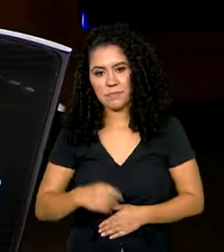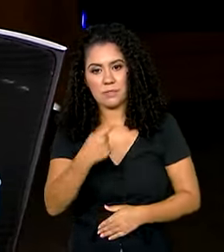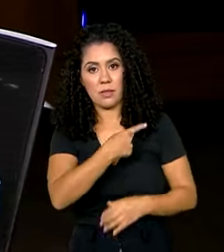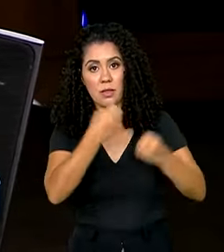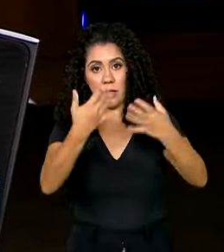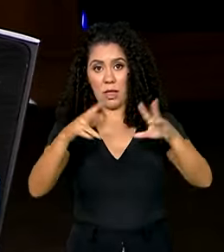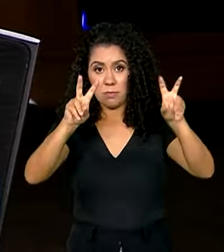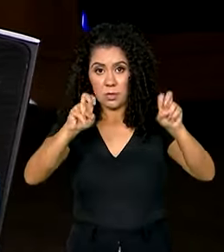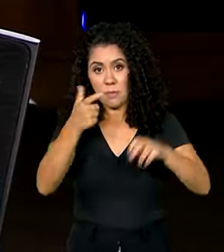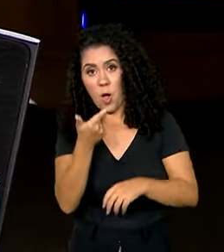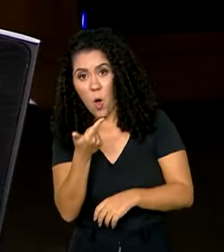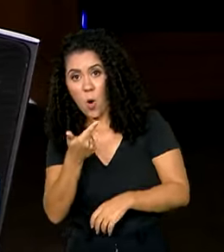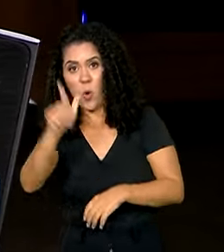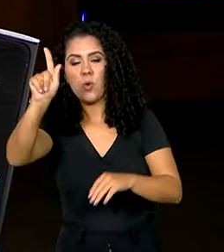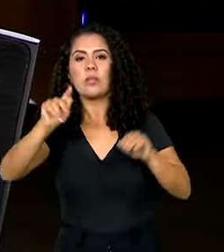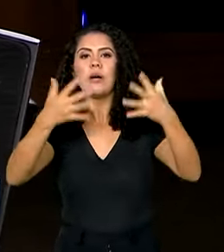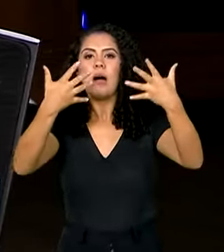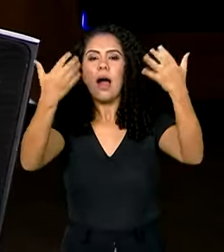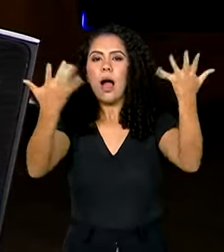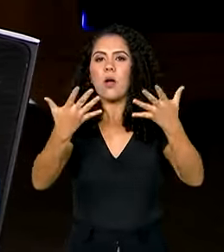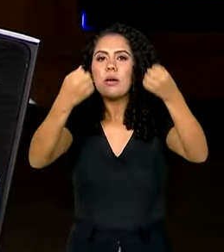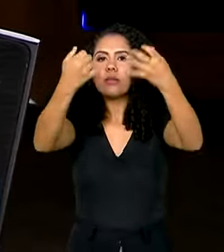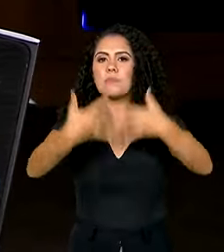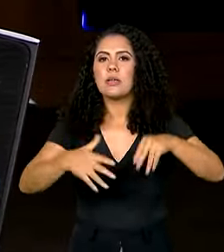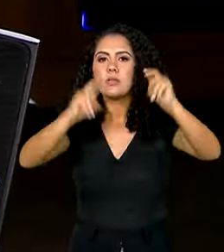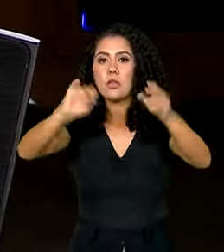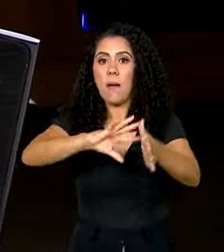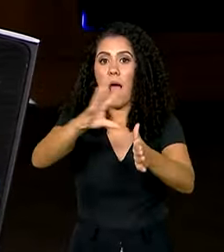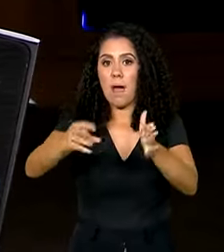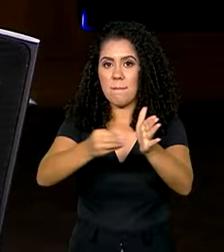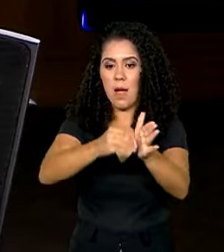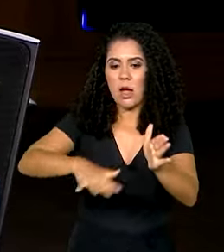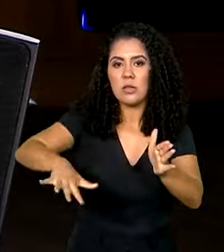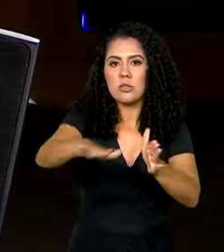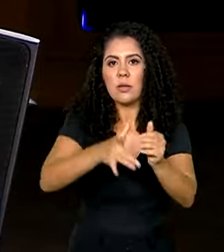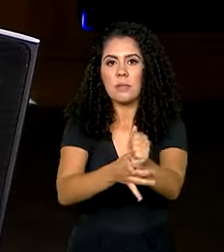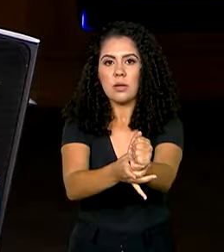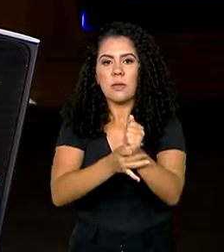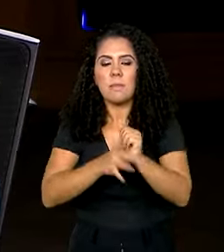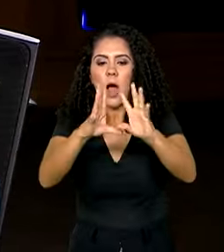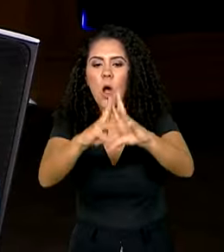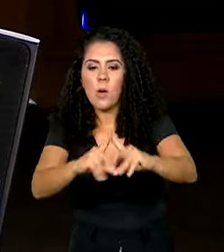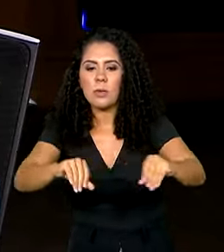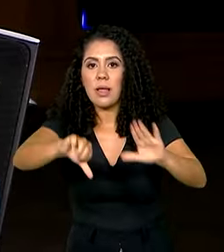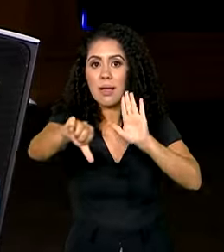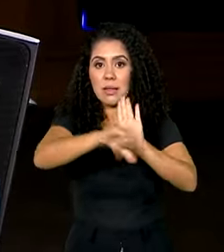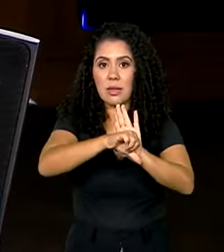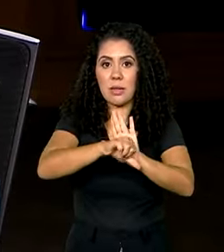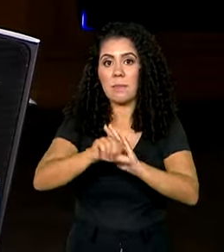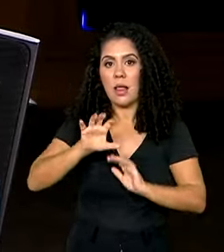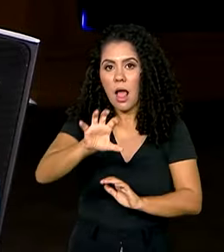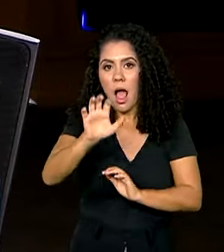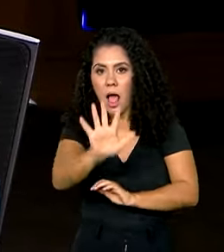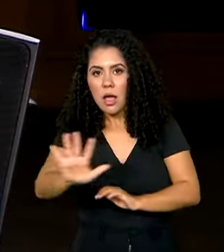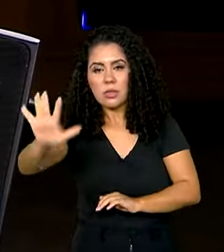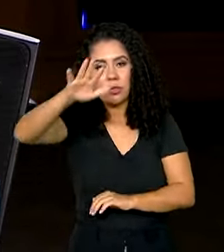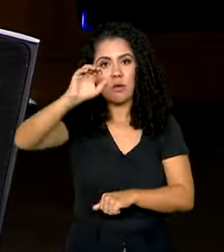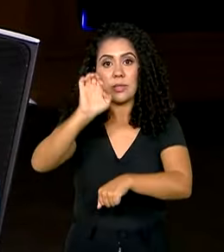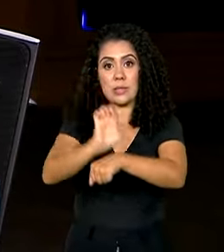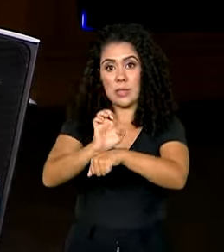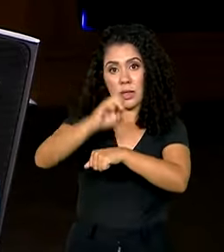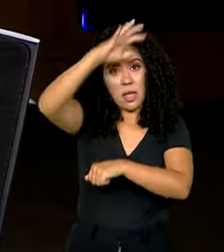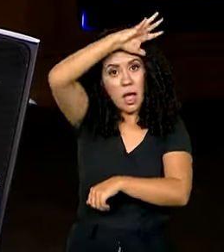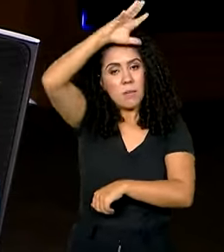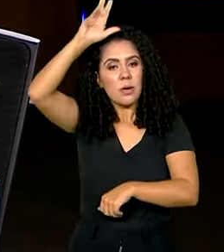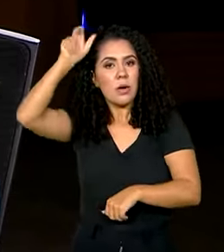agora, vamos falar de segurança na Amazônia. Em novembro foi lançado o programa para combater o crime na região. Quais são as principais ações previstas nesse